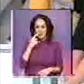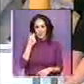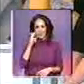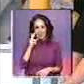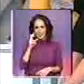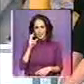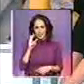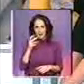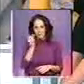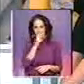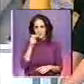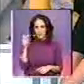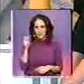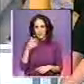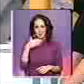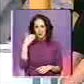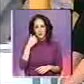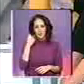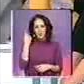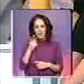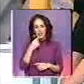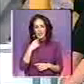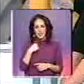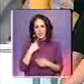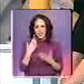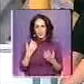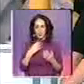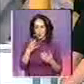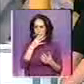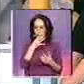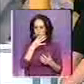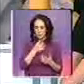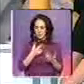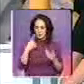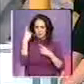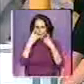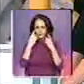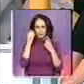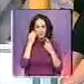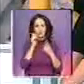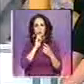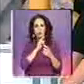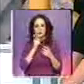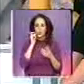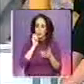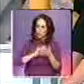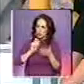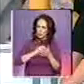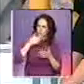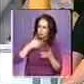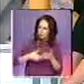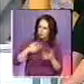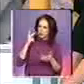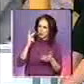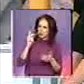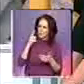passou na reportagem. Porque, mas é das coisas mais bonitas que alguém me disse. Nós ali explicámos que achámos como é que era possível um escritor como o